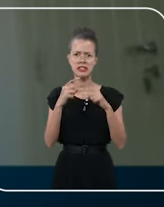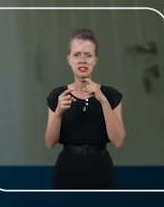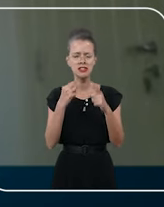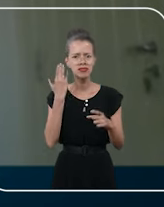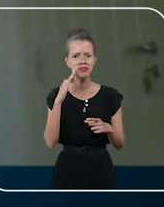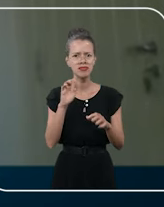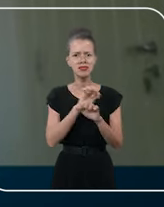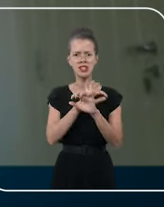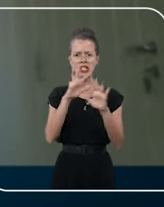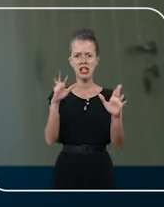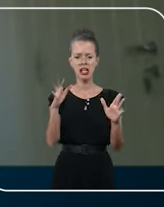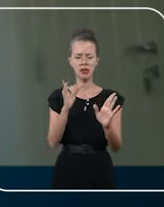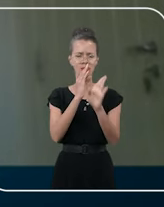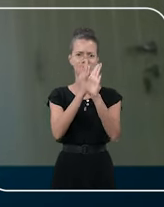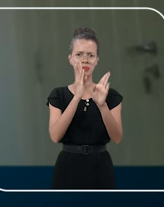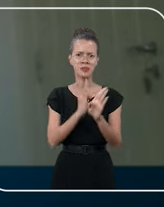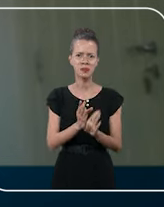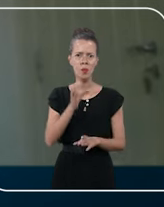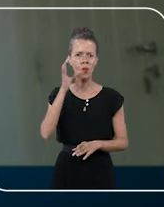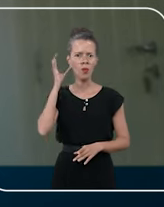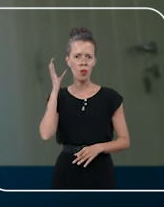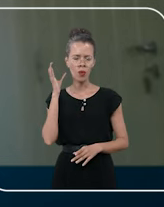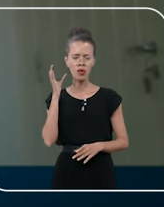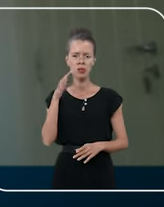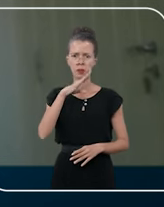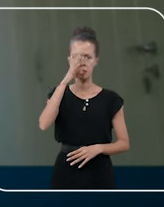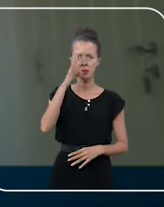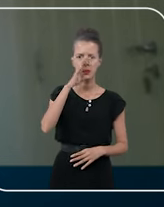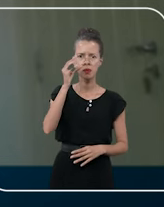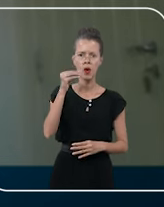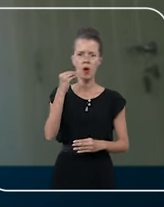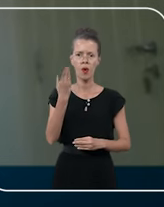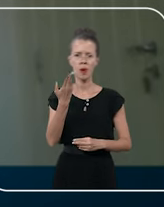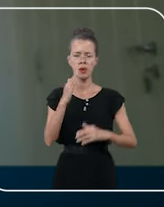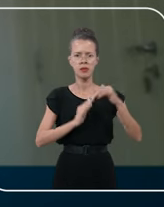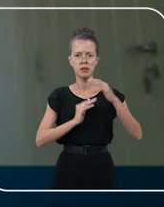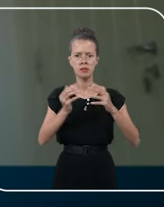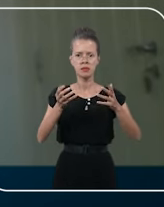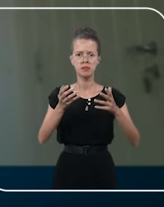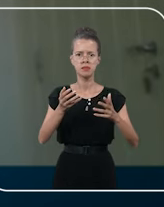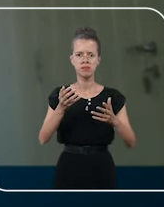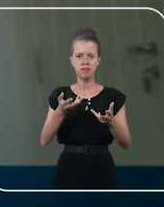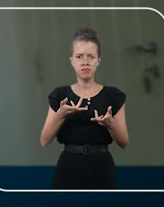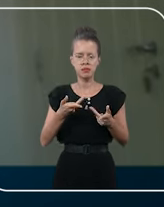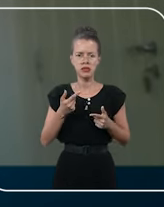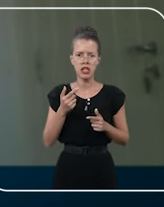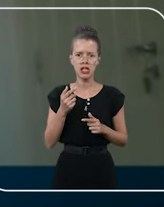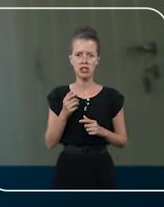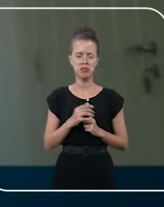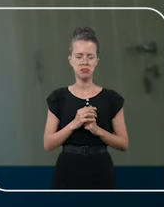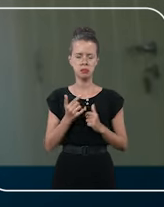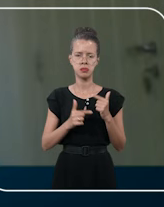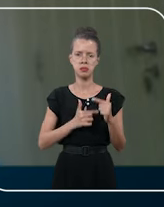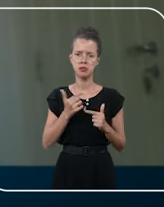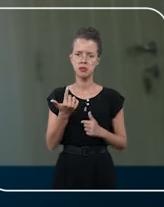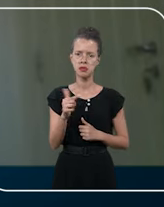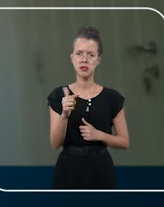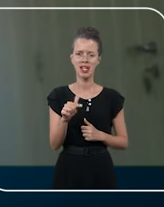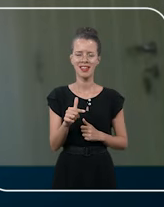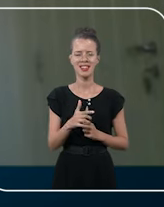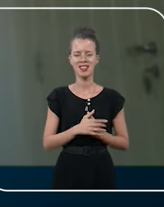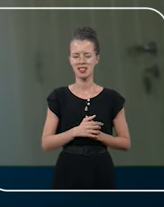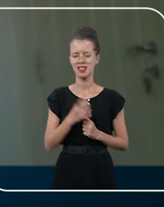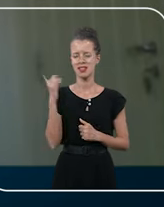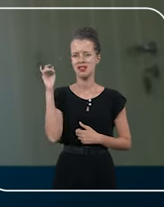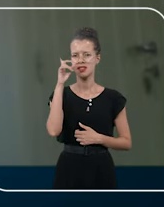imprudência, imperícia. Muitas vezes essa prova técnica, ela é de difícil produção. Então, quando existe essa